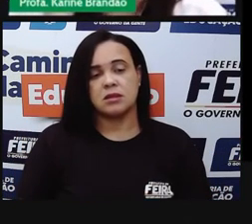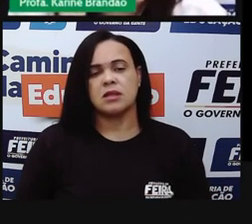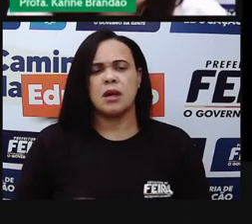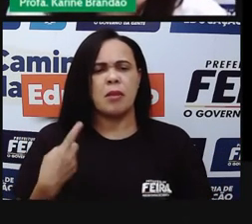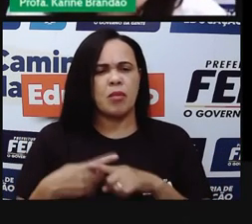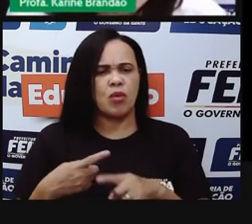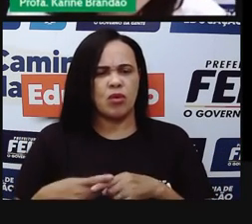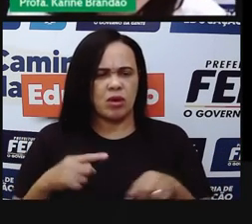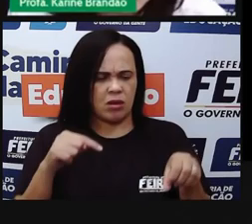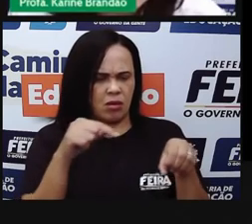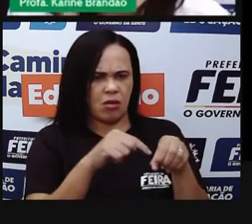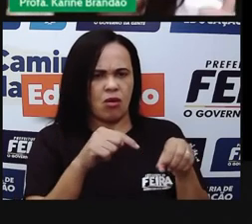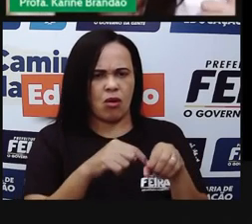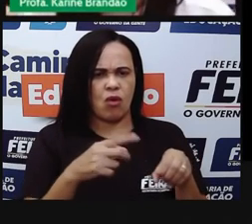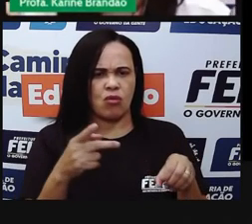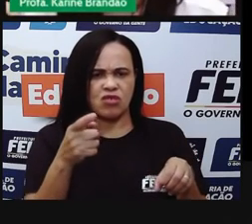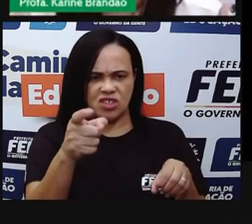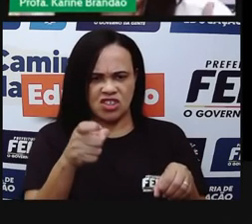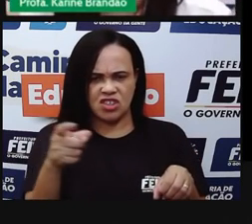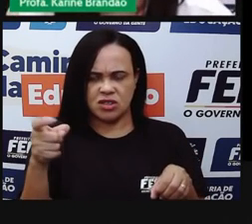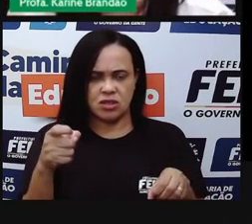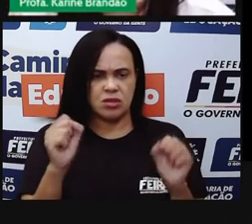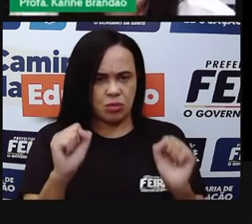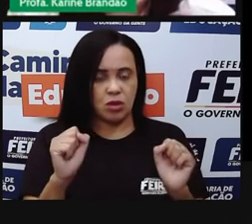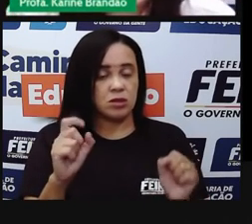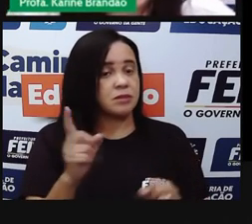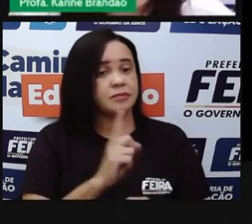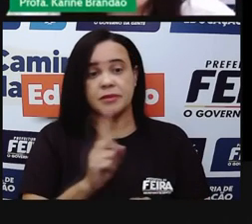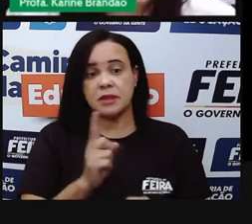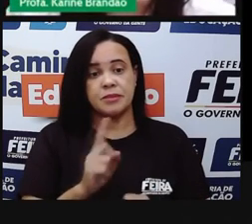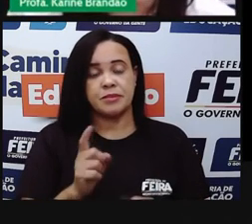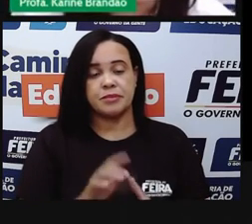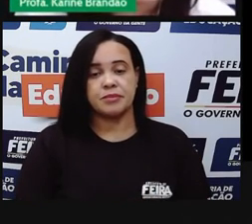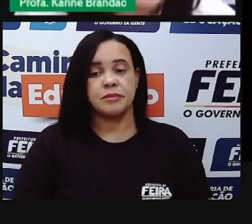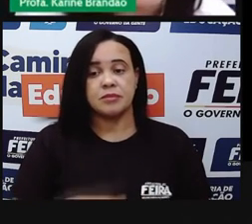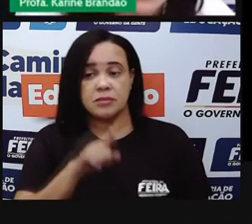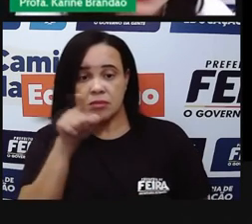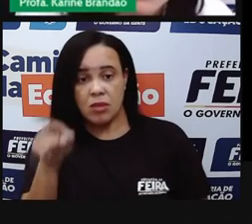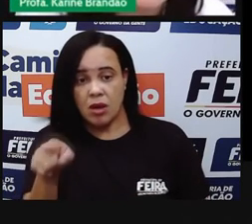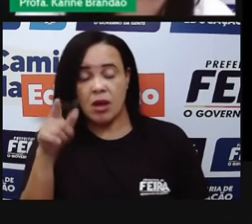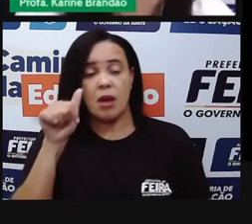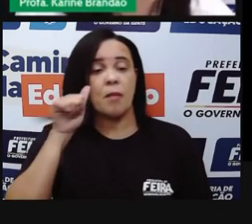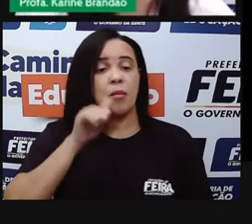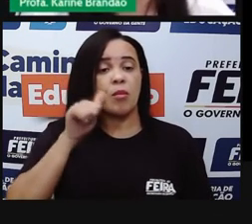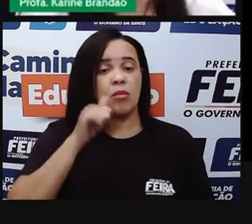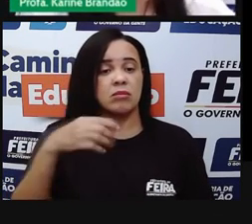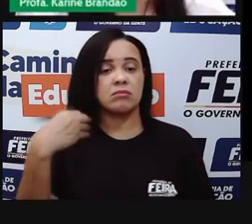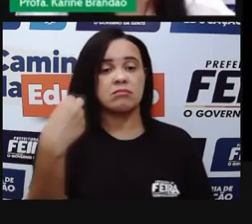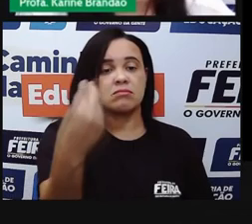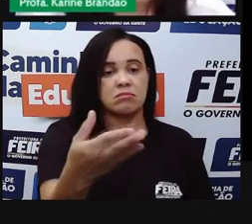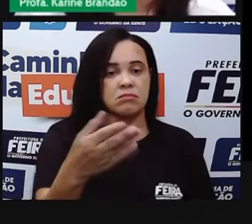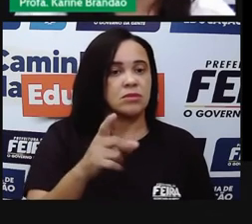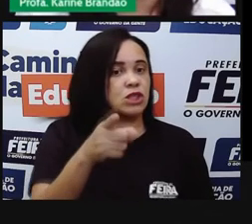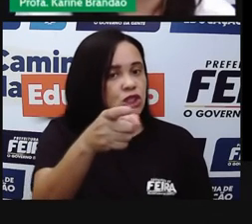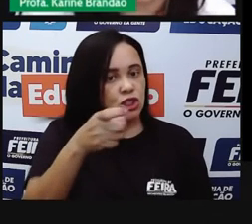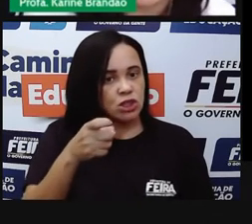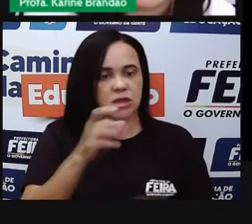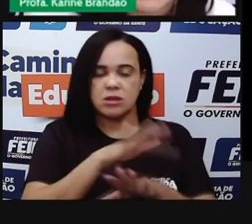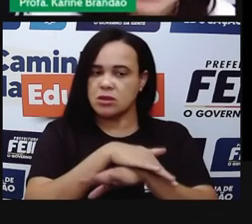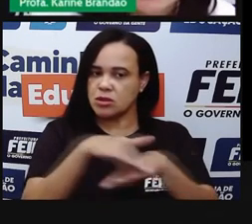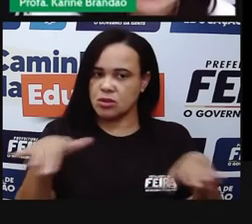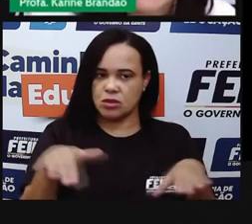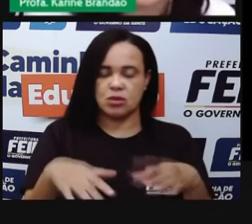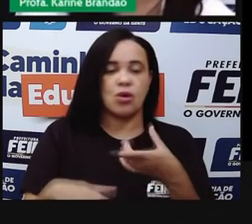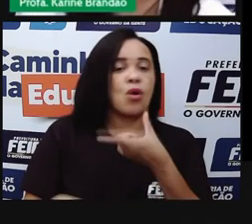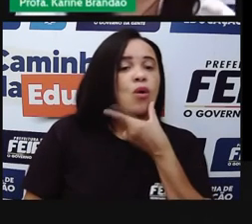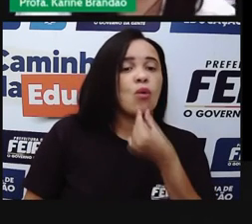porque sempre há metade. Beleza? A Marge, então, ela só pode dar o quê? X. E o